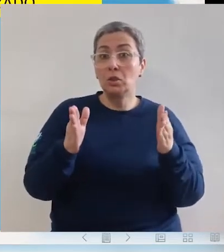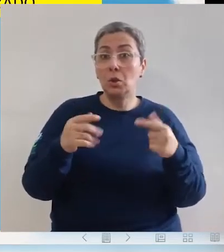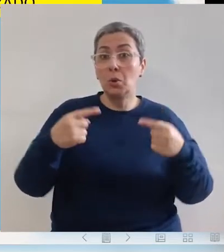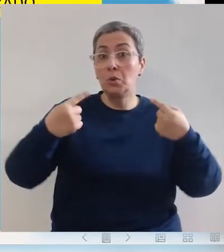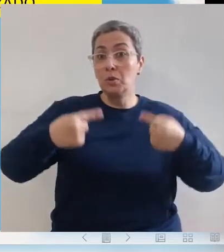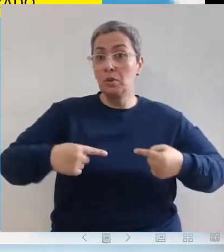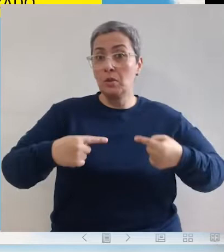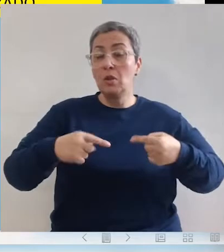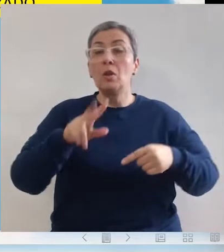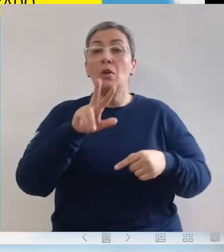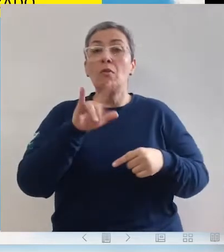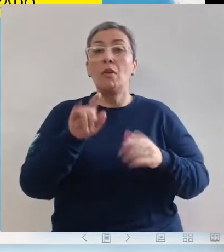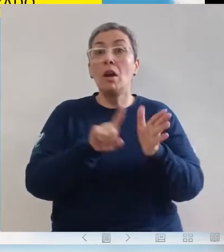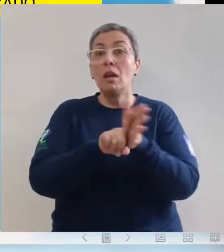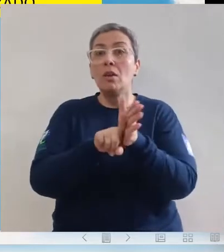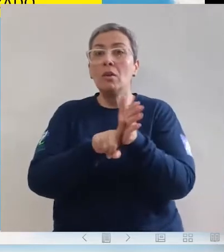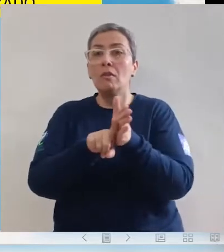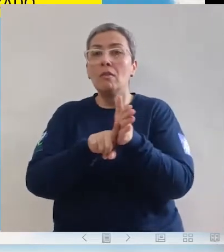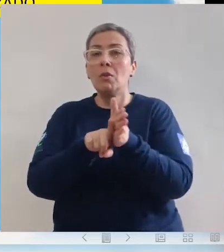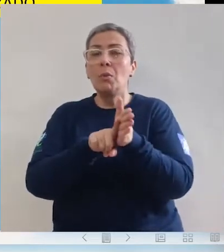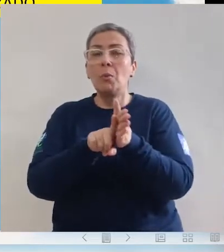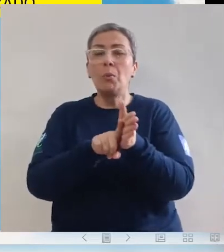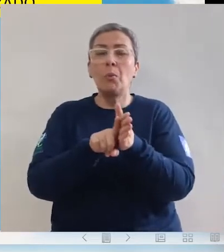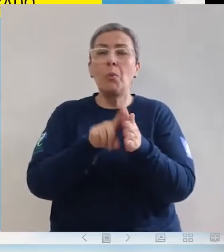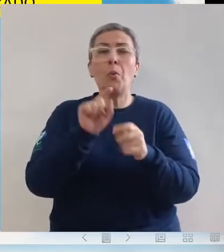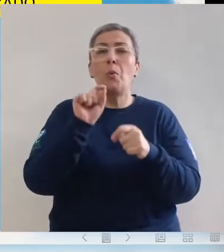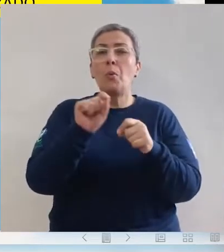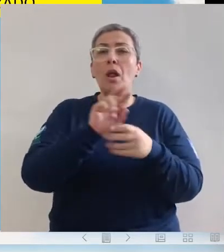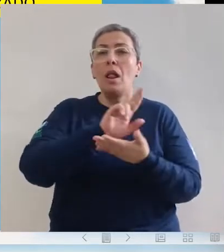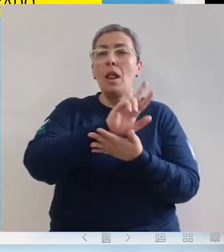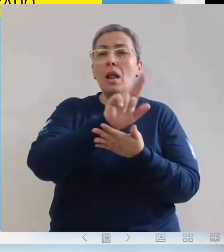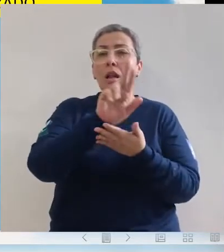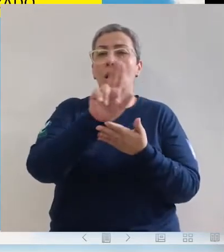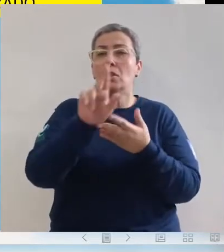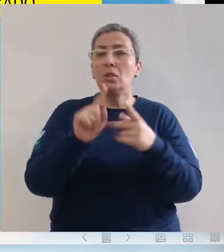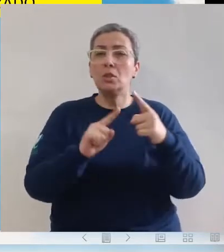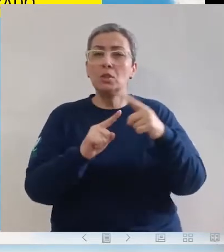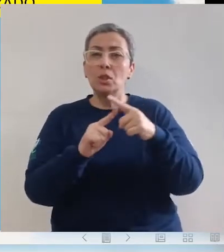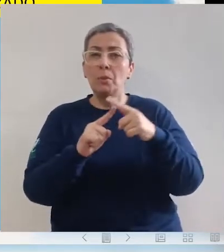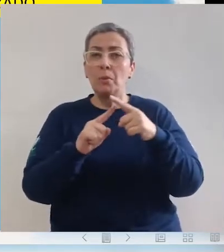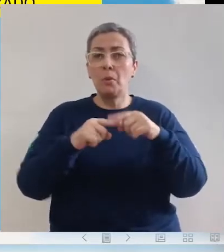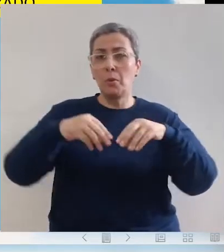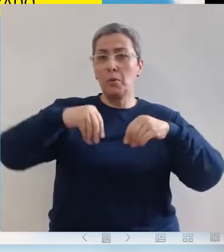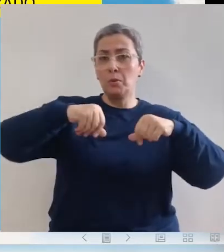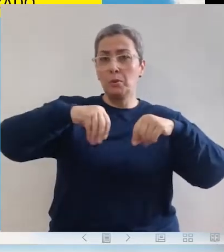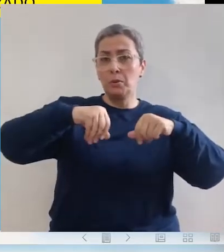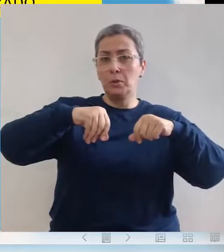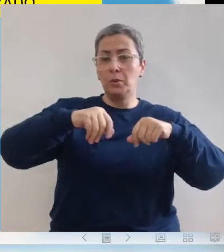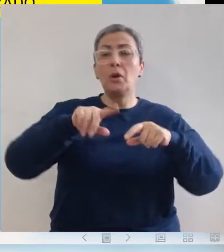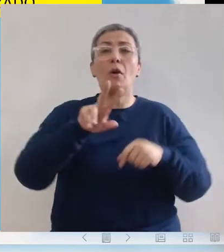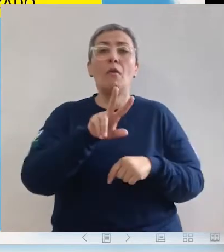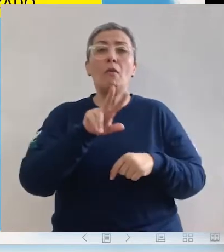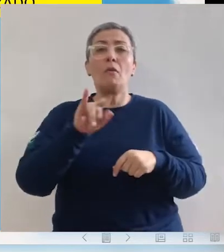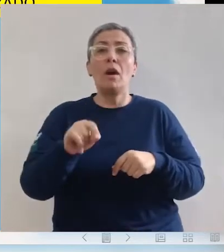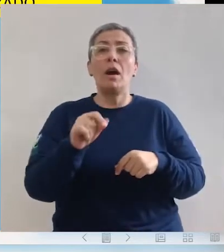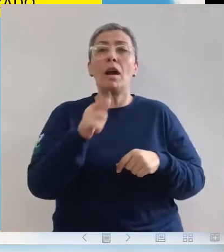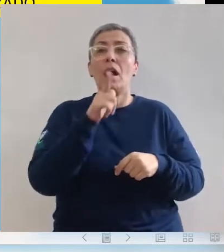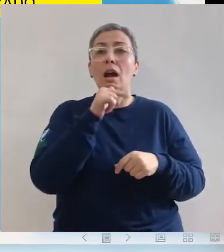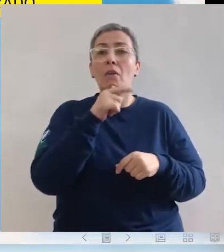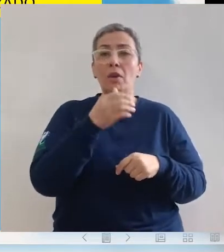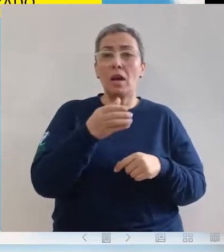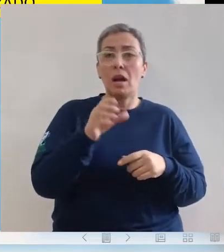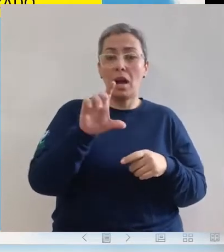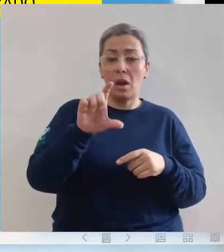desafio. Vocês vão investigar diferentes tipos de solo e vão